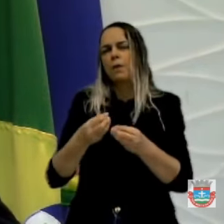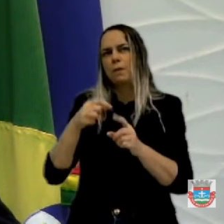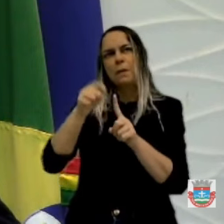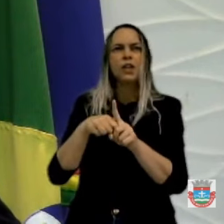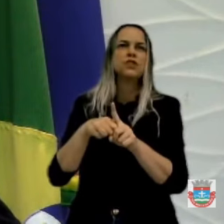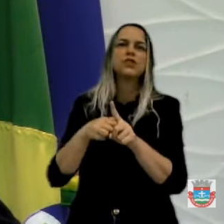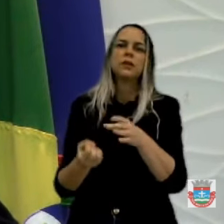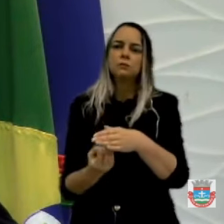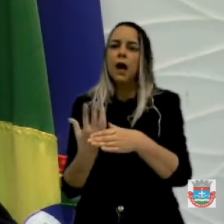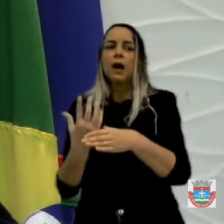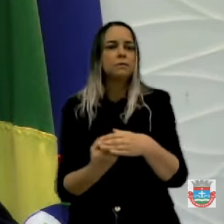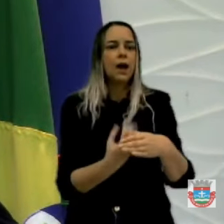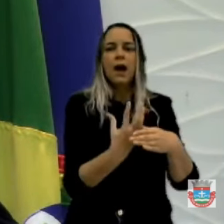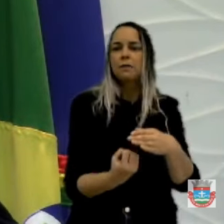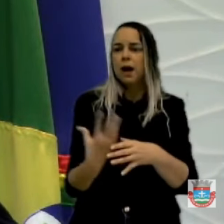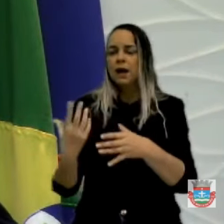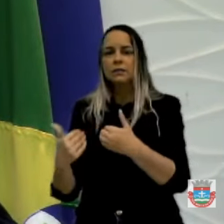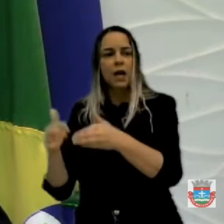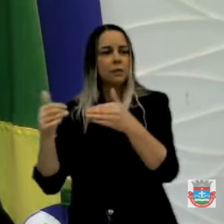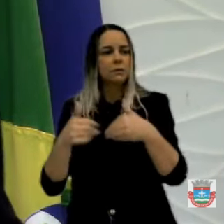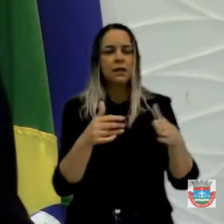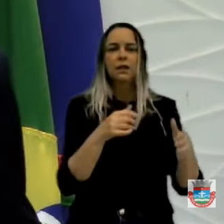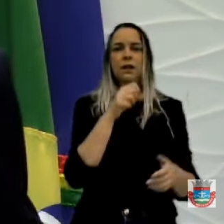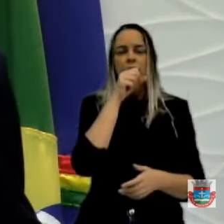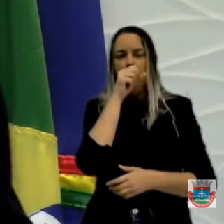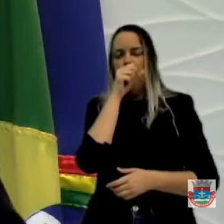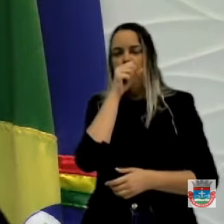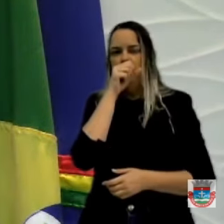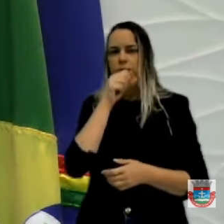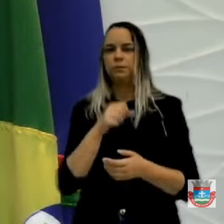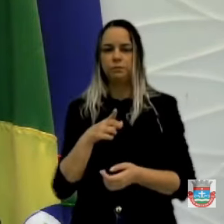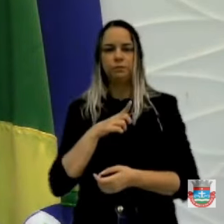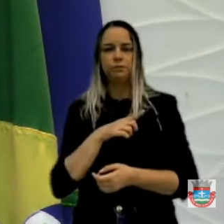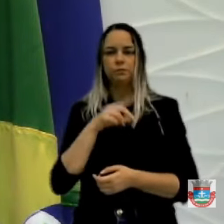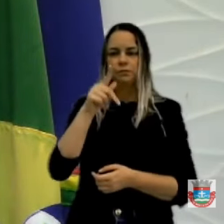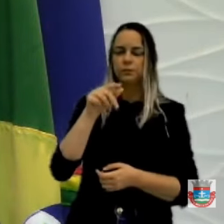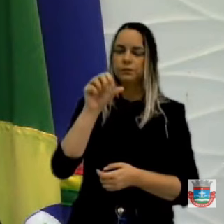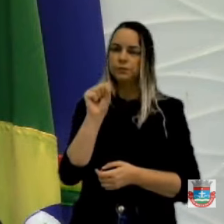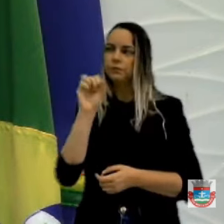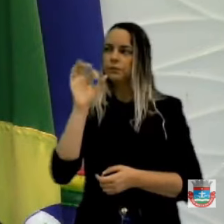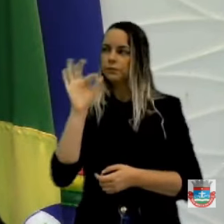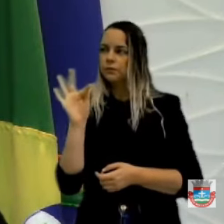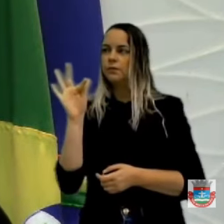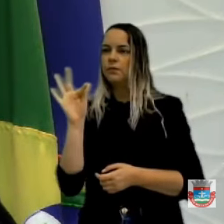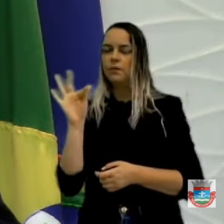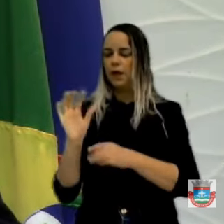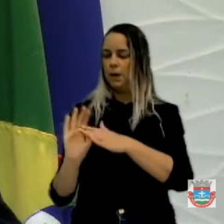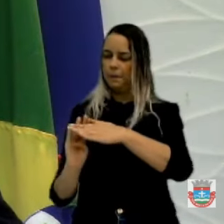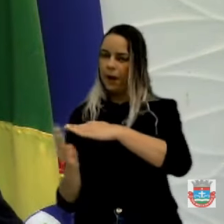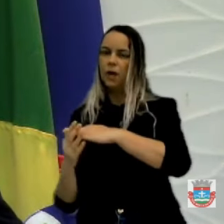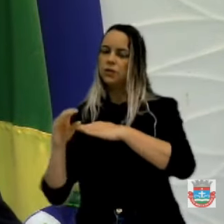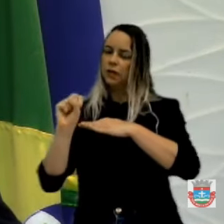né? E tivemos a inauguração do PSF do Santo Afonso,